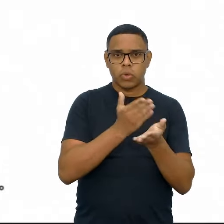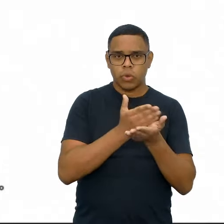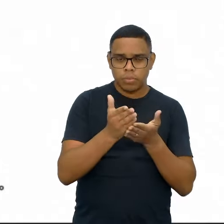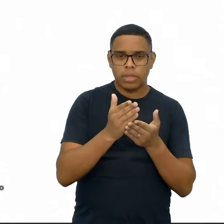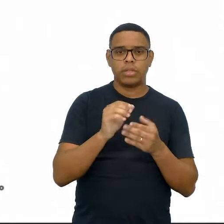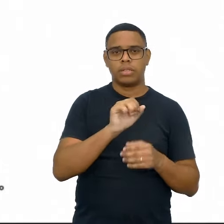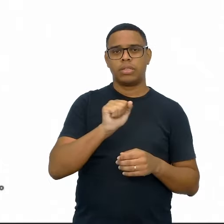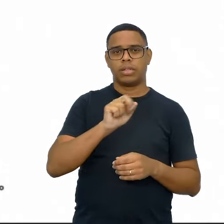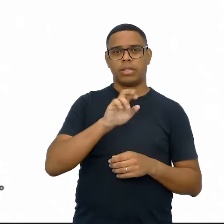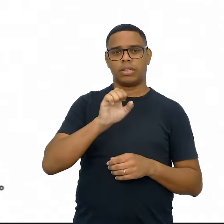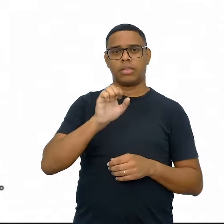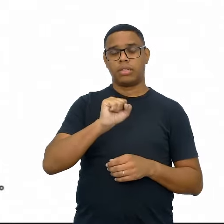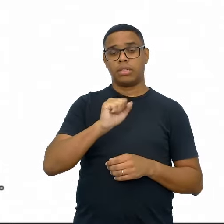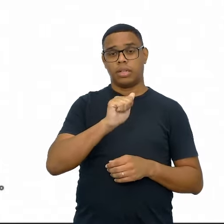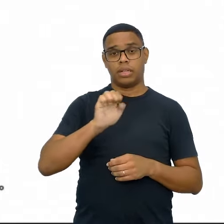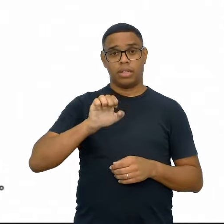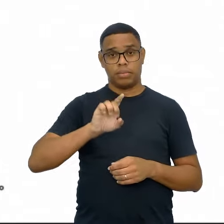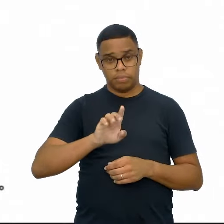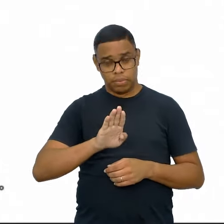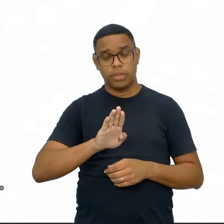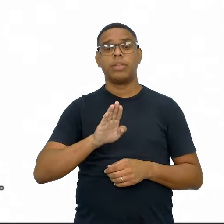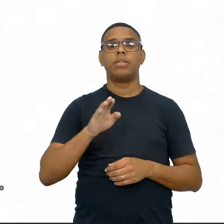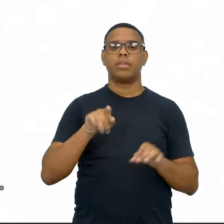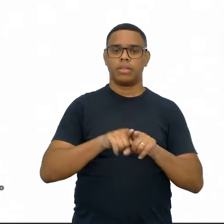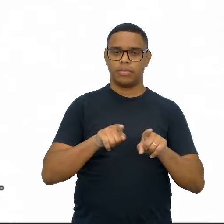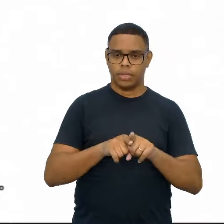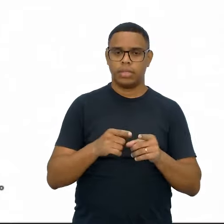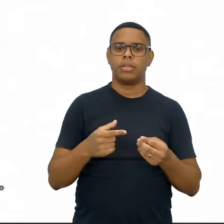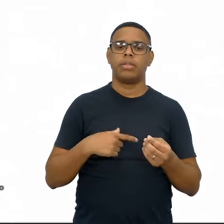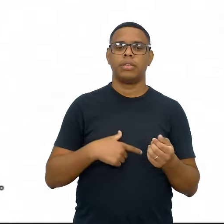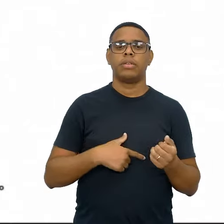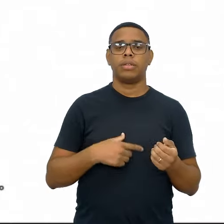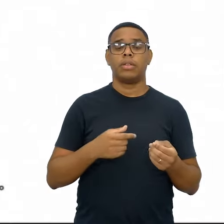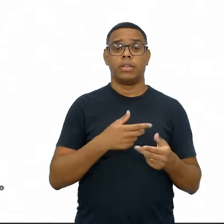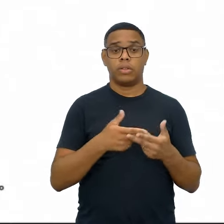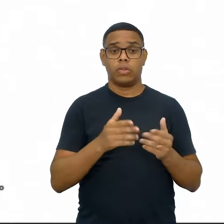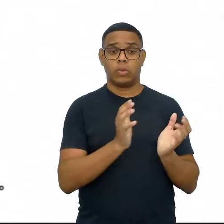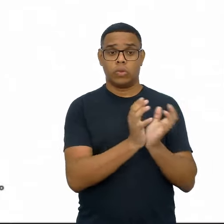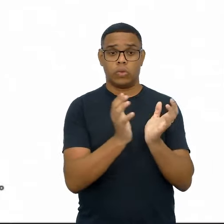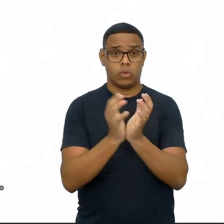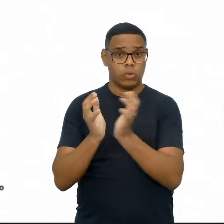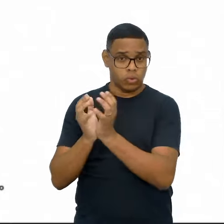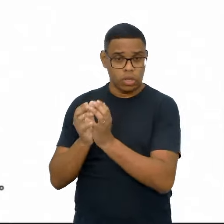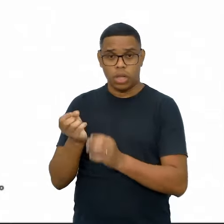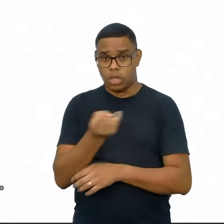tem o SARESP, o SAEB, né? Para